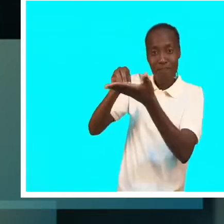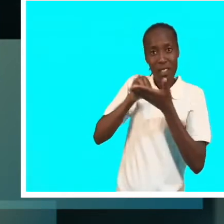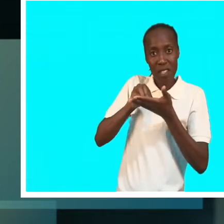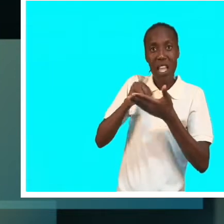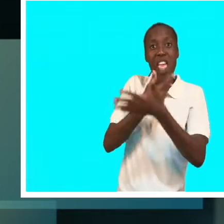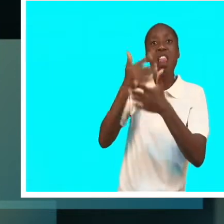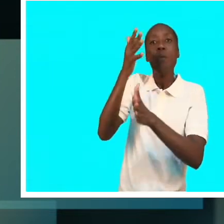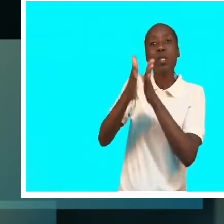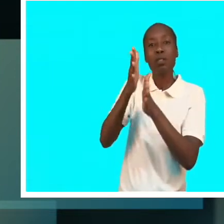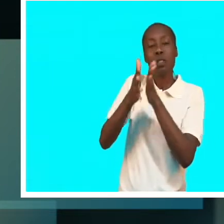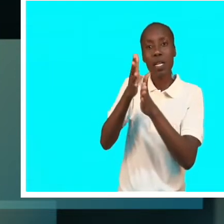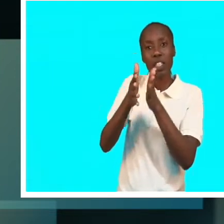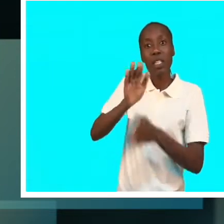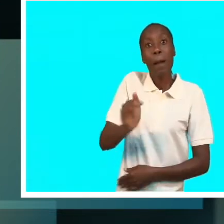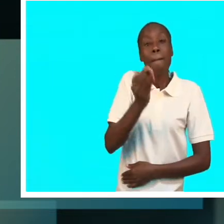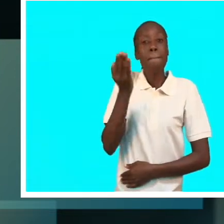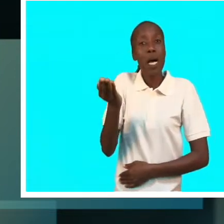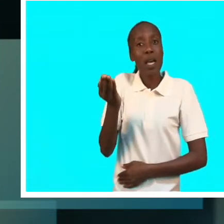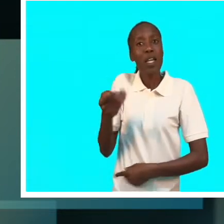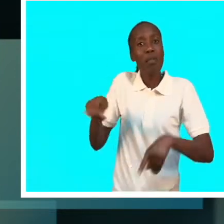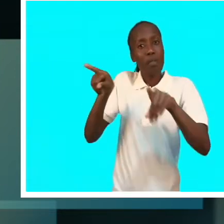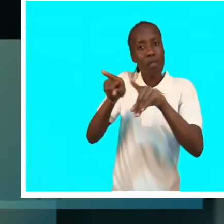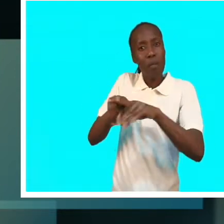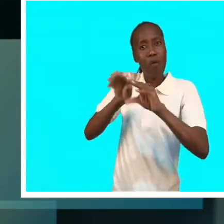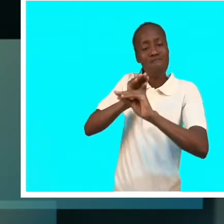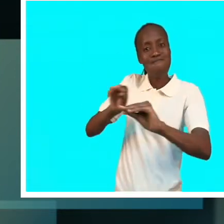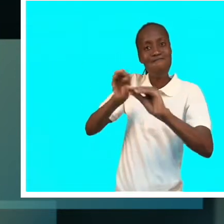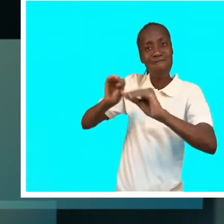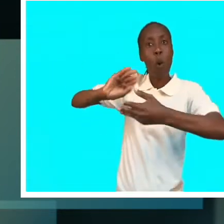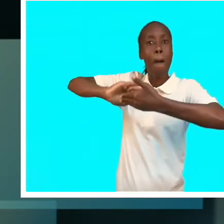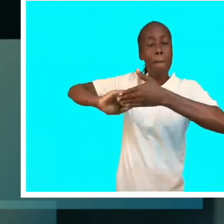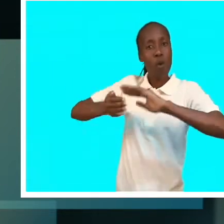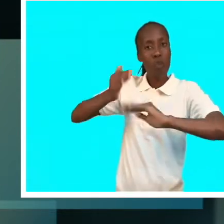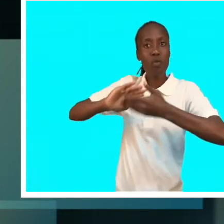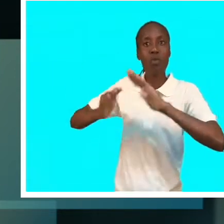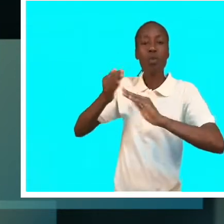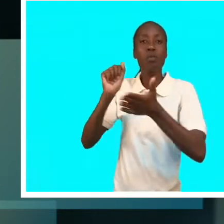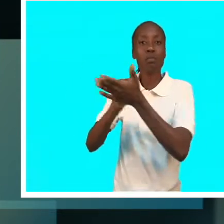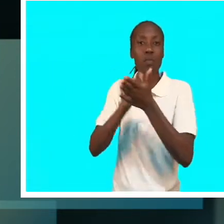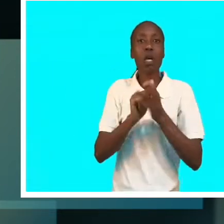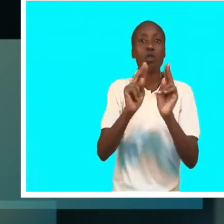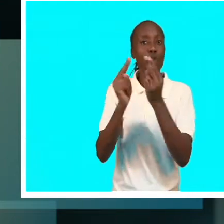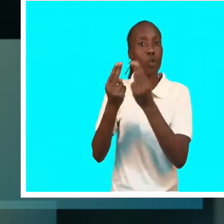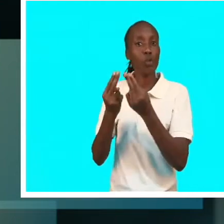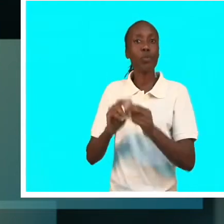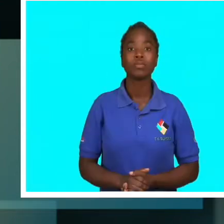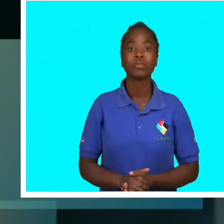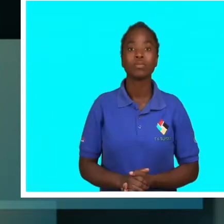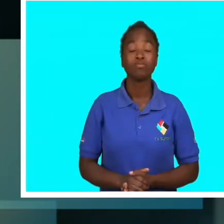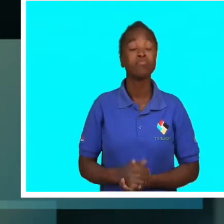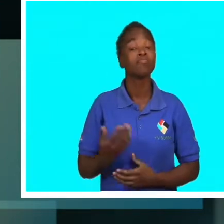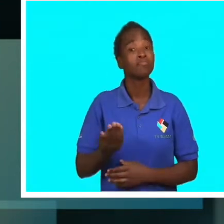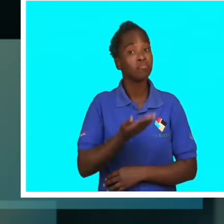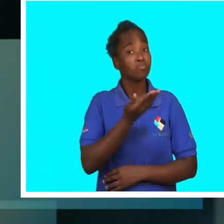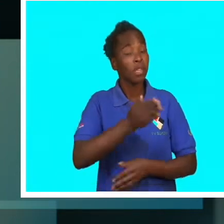beneficiarmos dessa capacitação em termos de língua e de sinais. Por quê? Porque é para atualizarmos os professores.